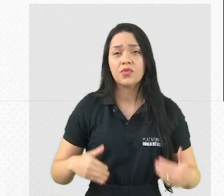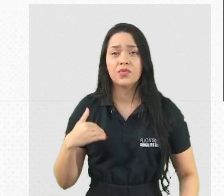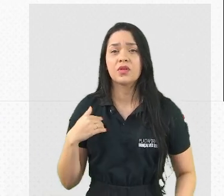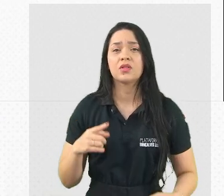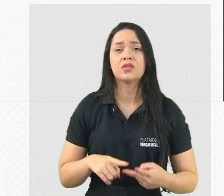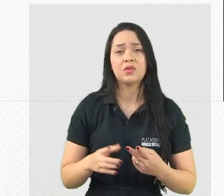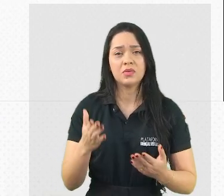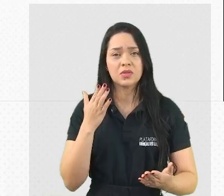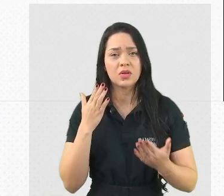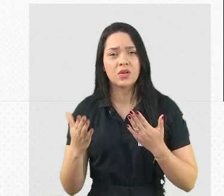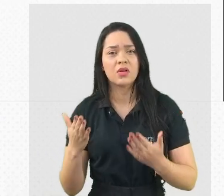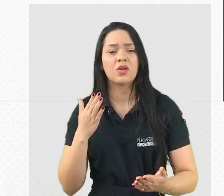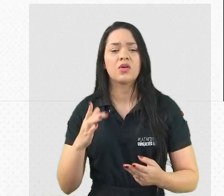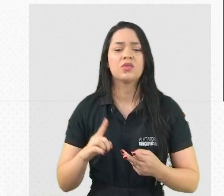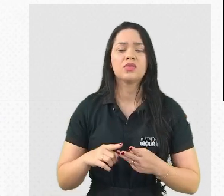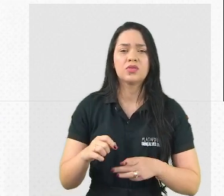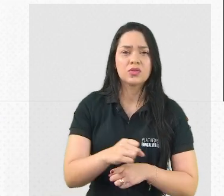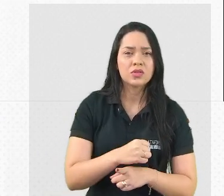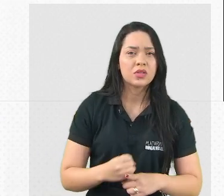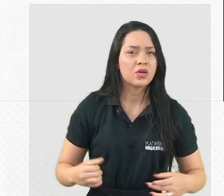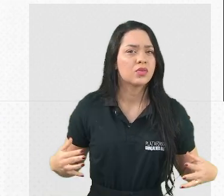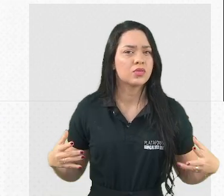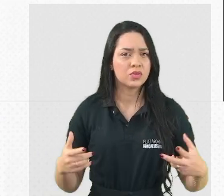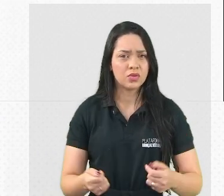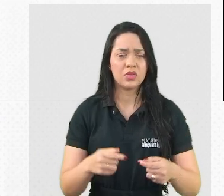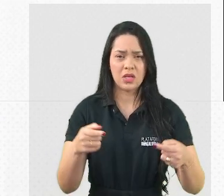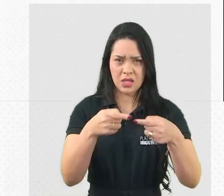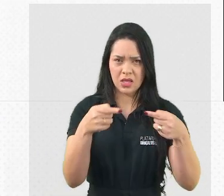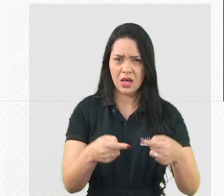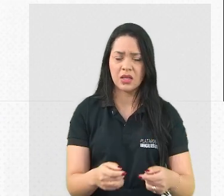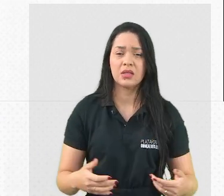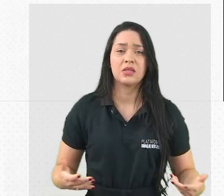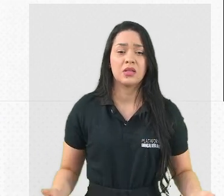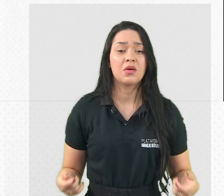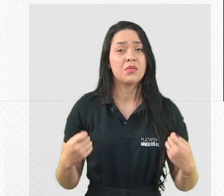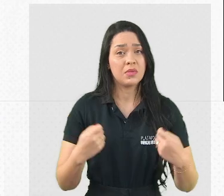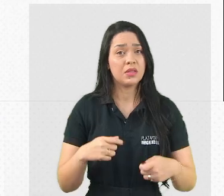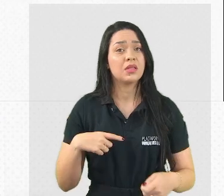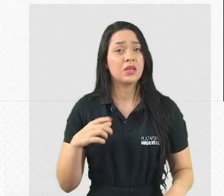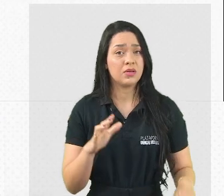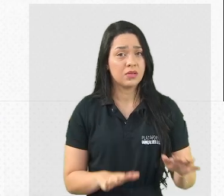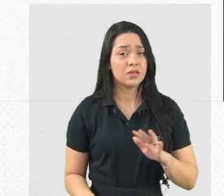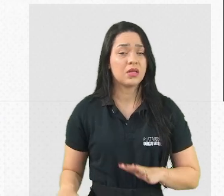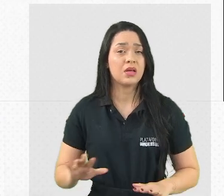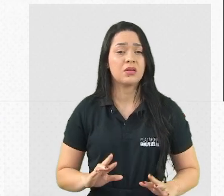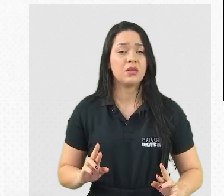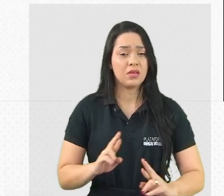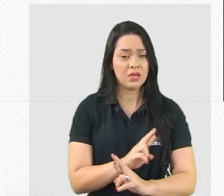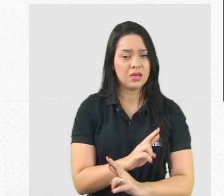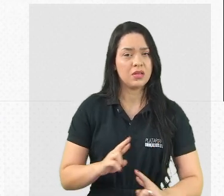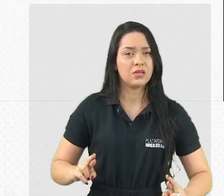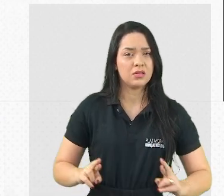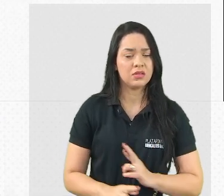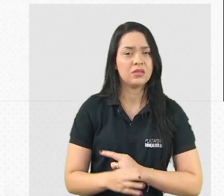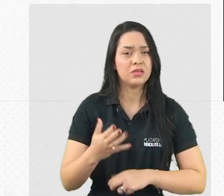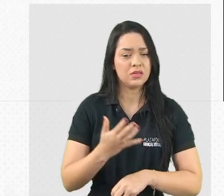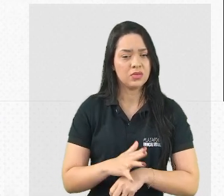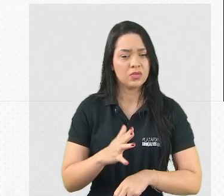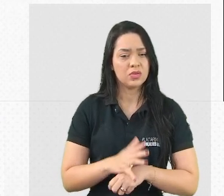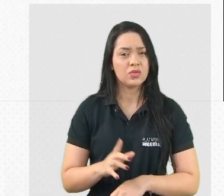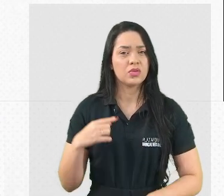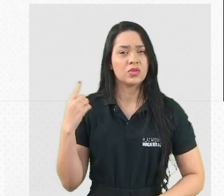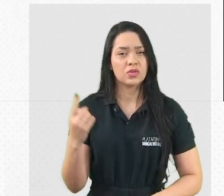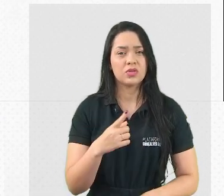o psicológico, o social, tudo bem alinhado? Então a gente tem que ter cuidado em relação a essas atitudes que nós